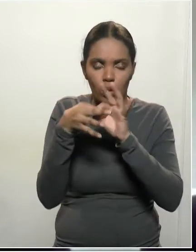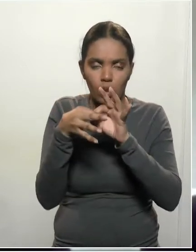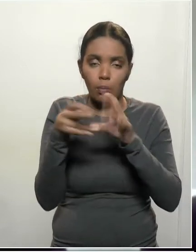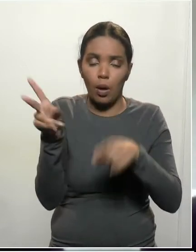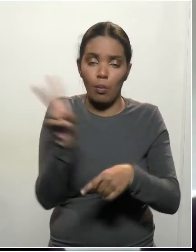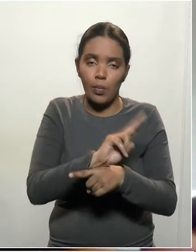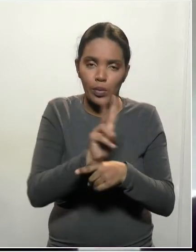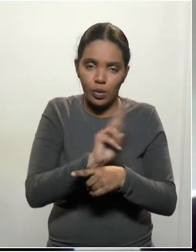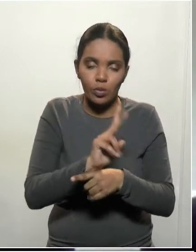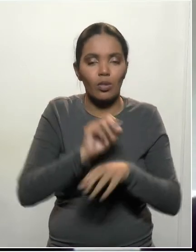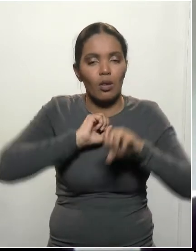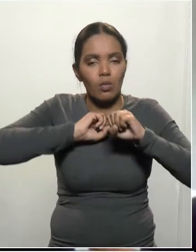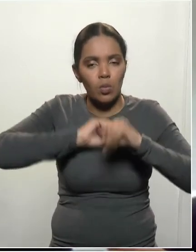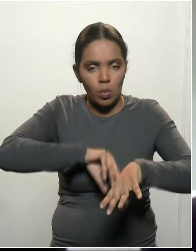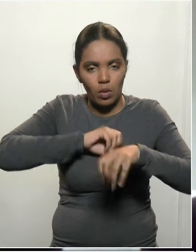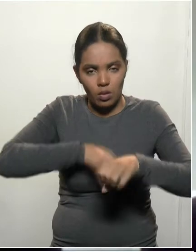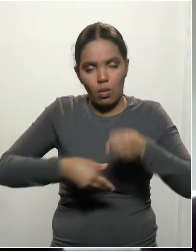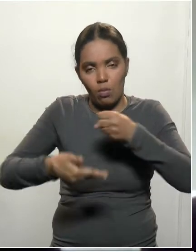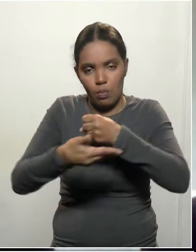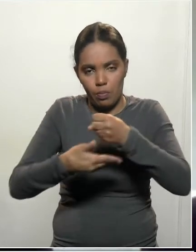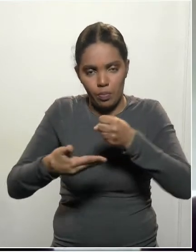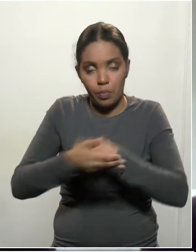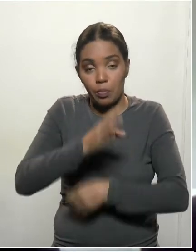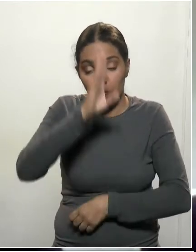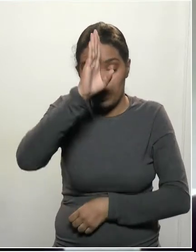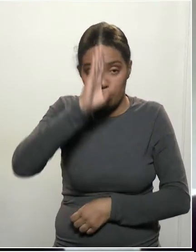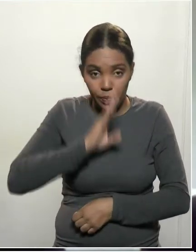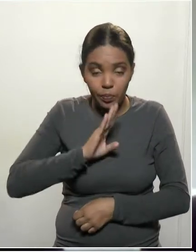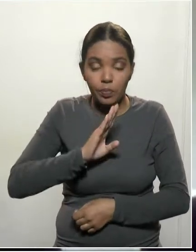educação pública, da educação básica brasileira.